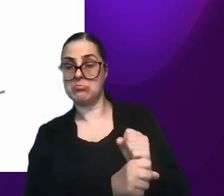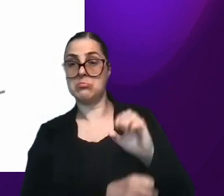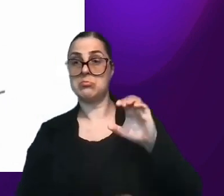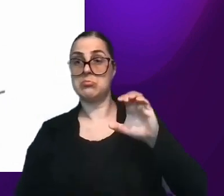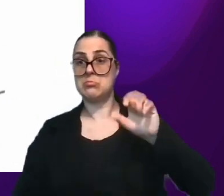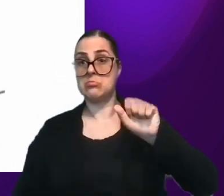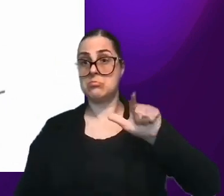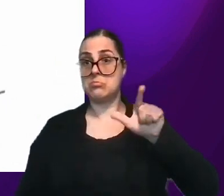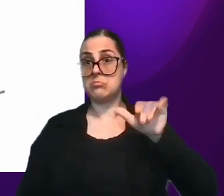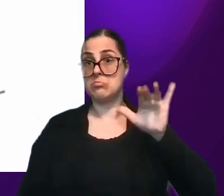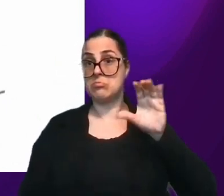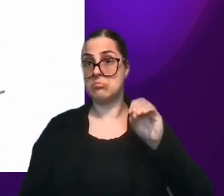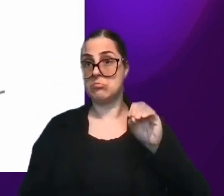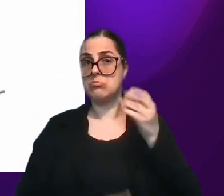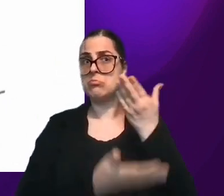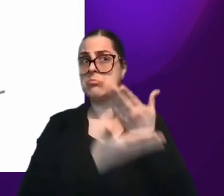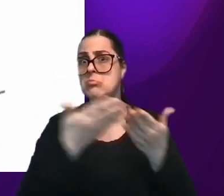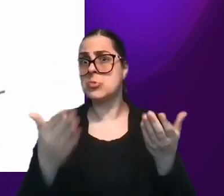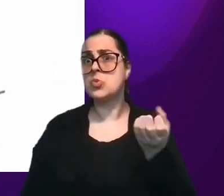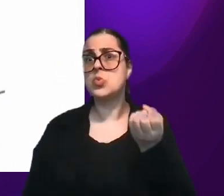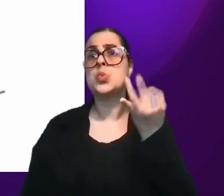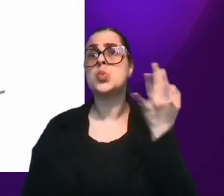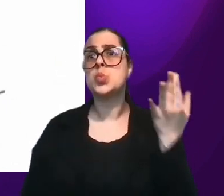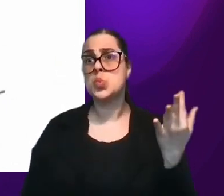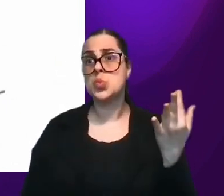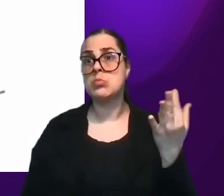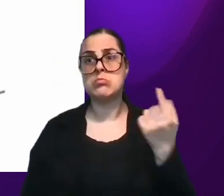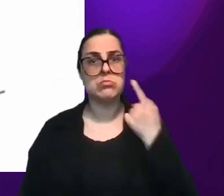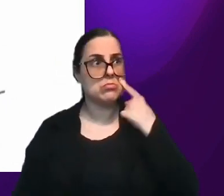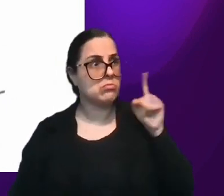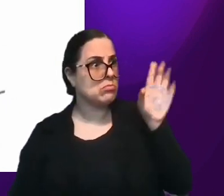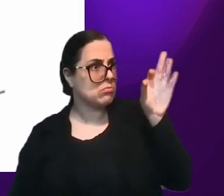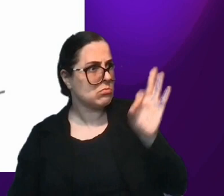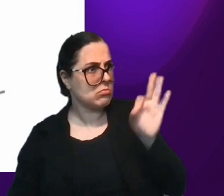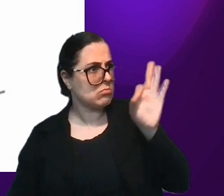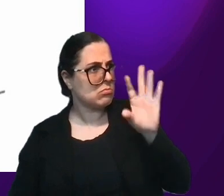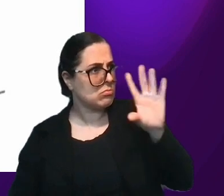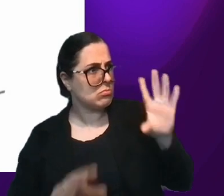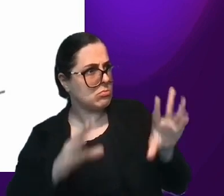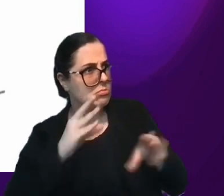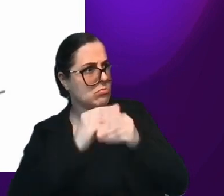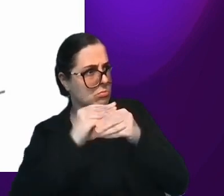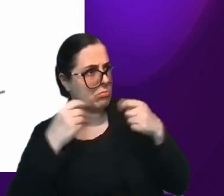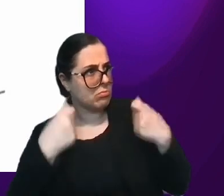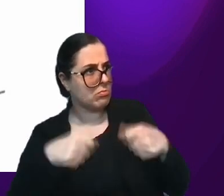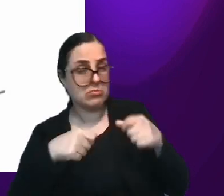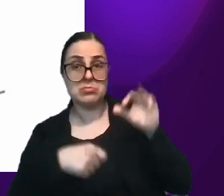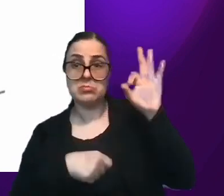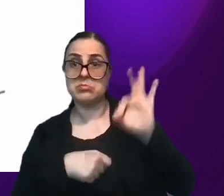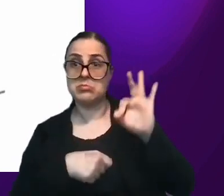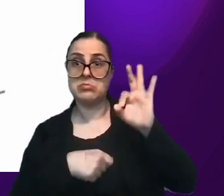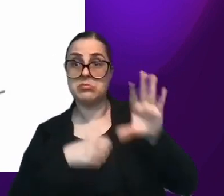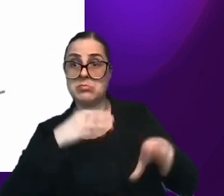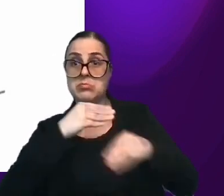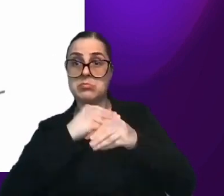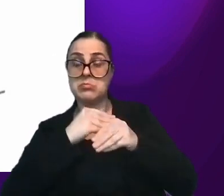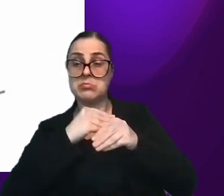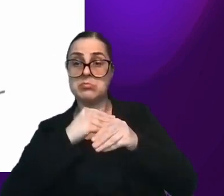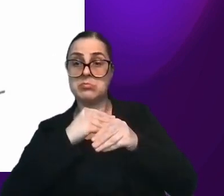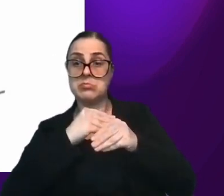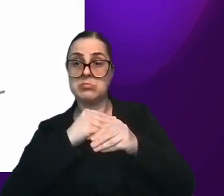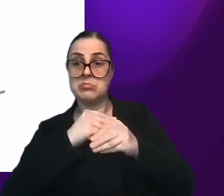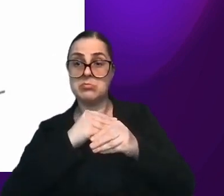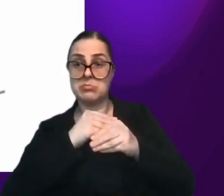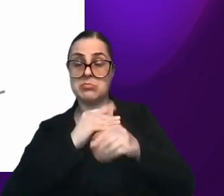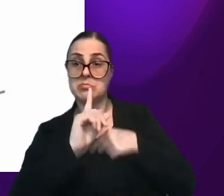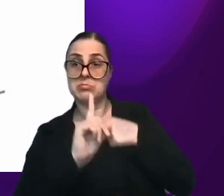haja perdido. Então, quando você vai ver lá as percentuais de reposição, aquilo é percentual de reposição sobre o